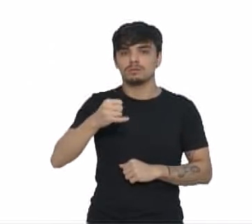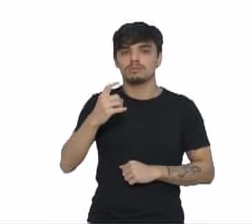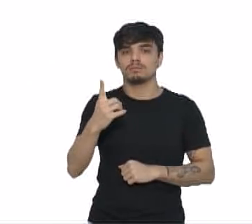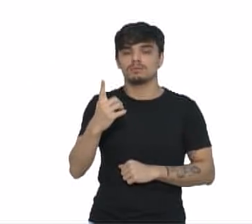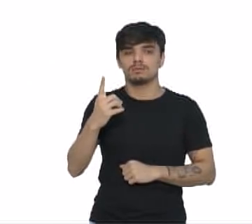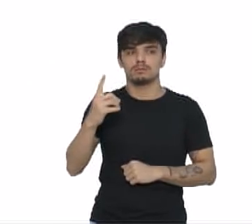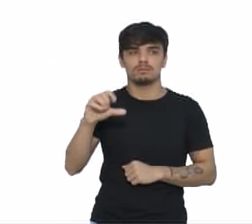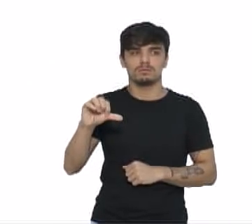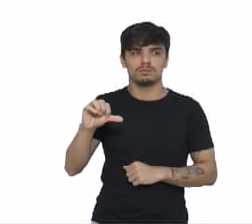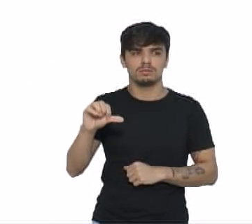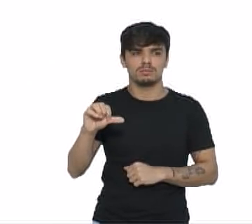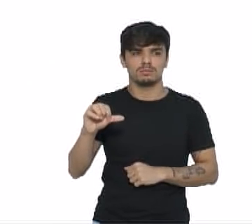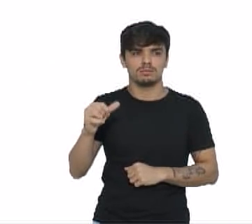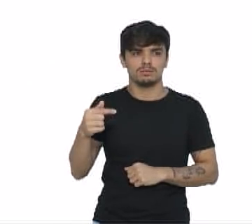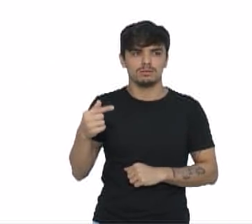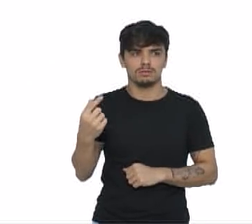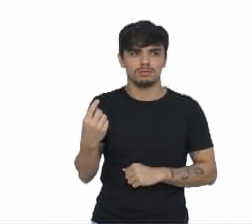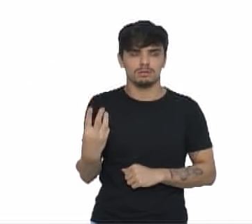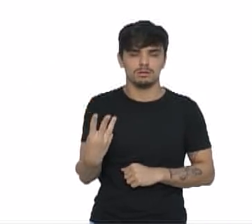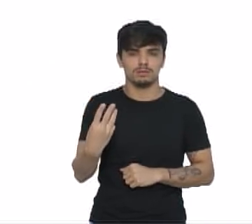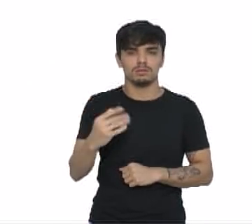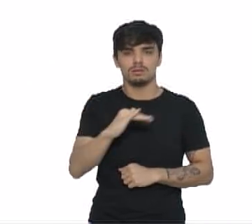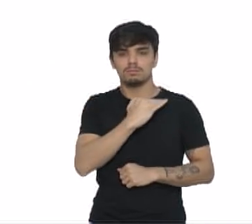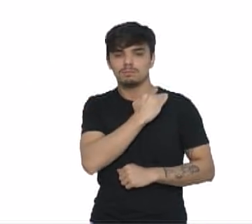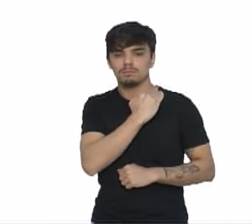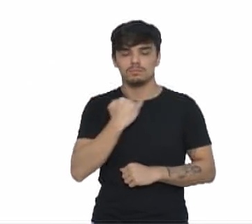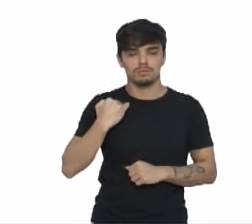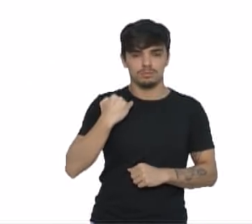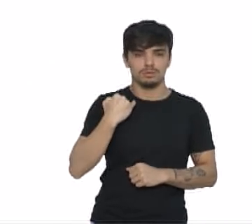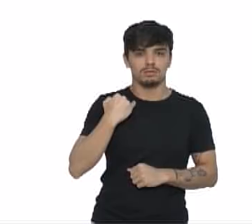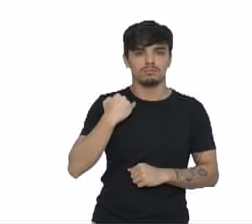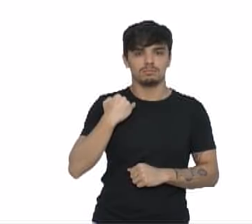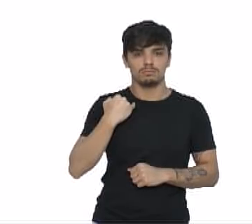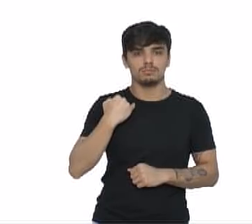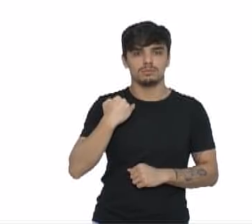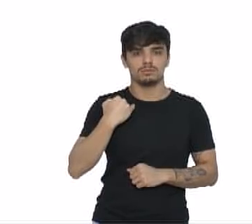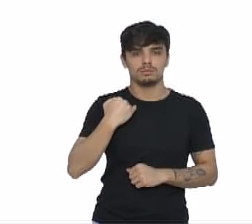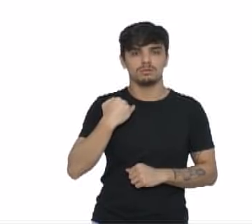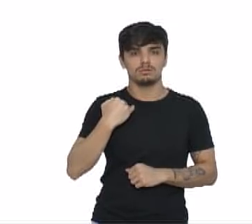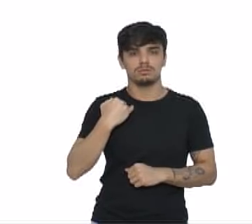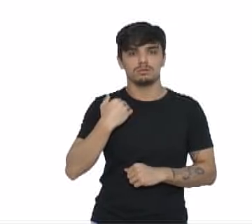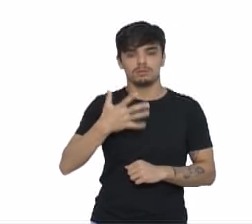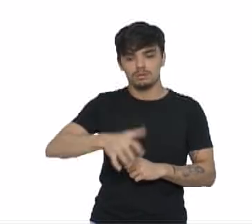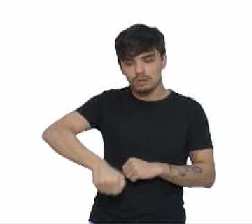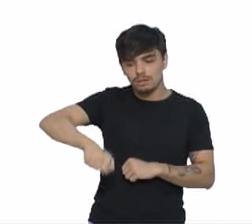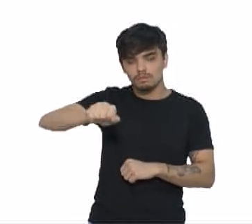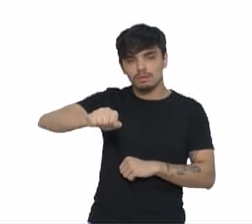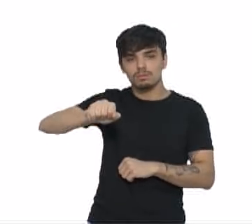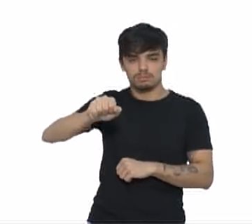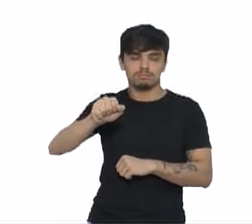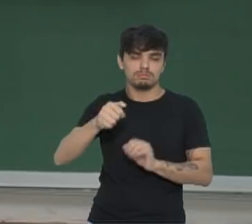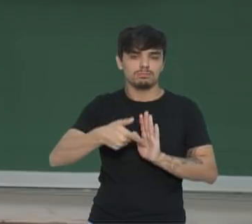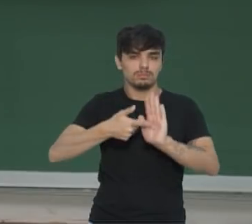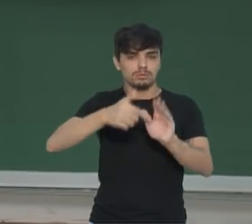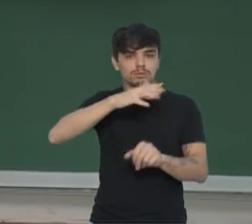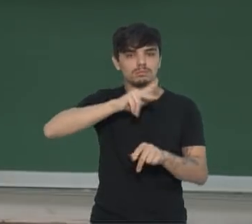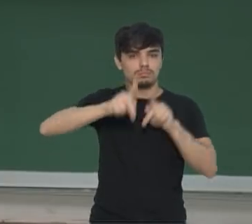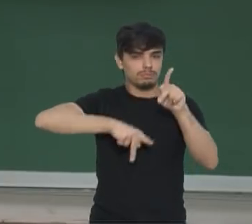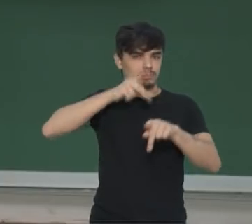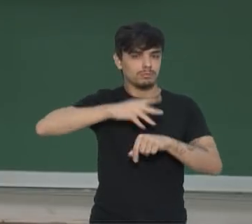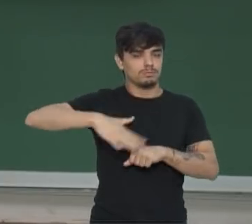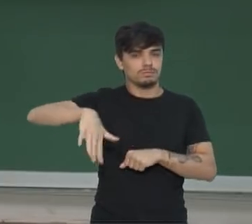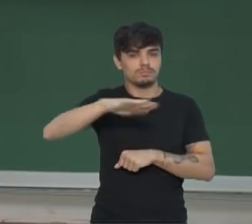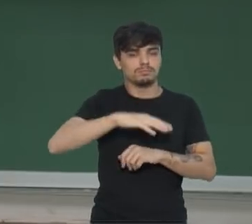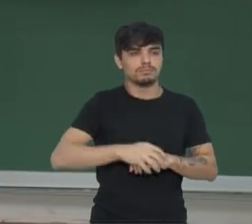ele foi guilhotinado em praça pública e sua cabeça exibida ao povo. Usou-se esse novo instrumento